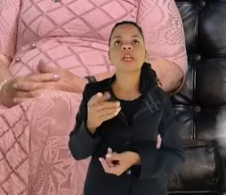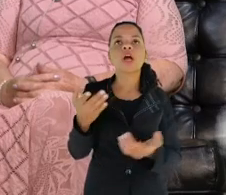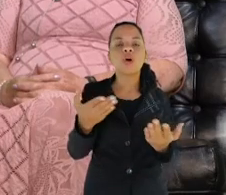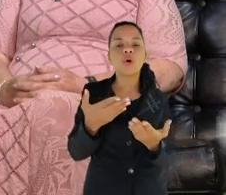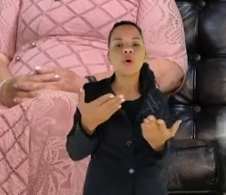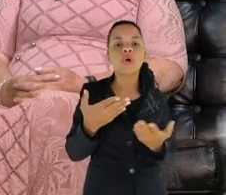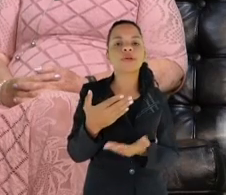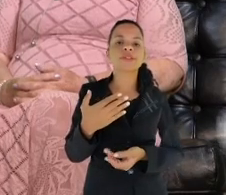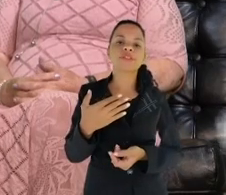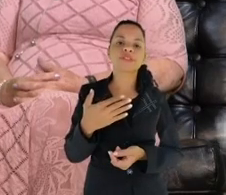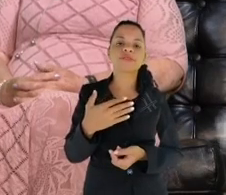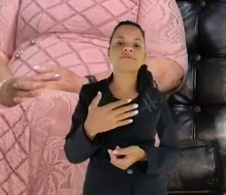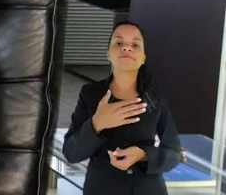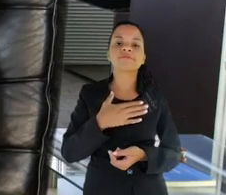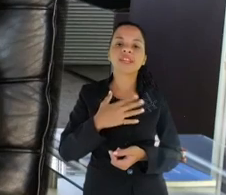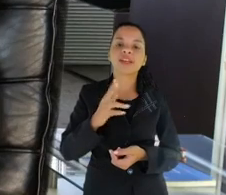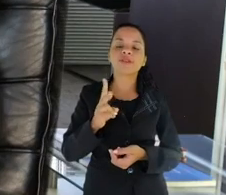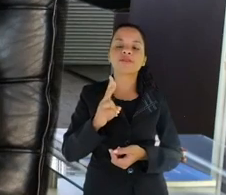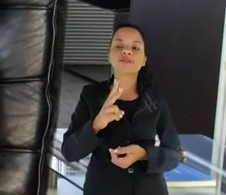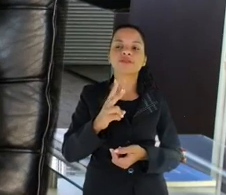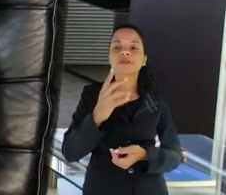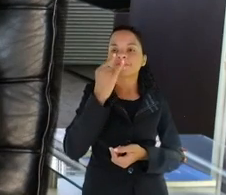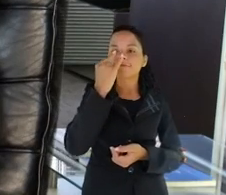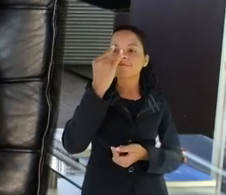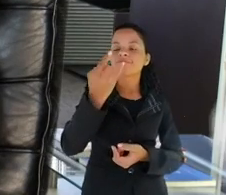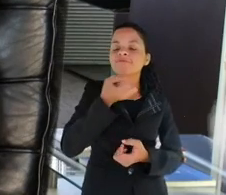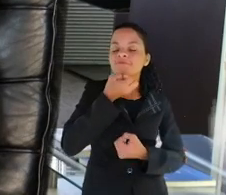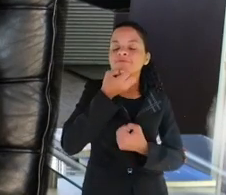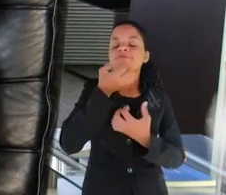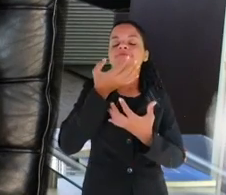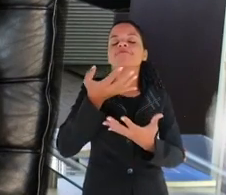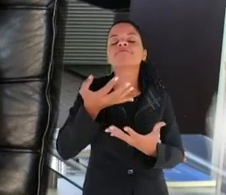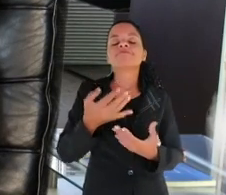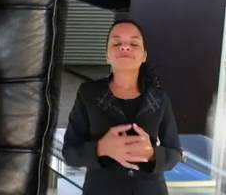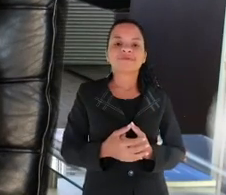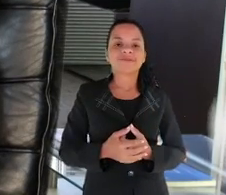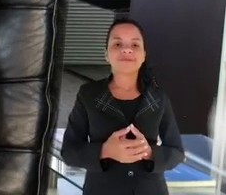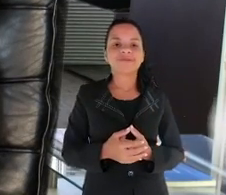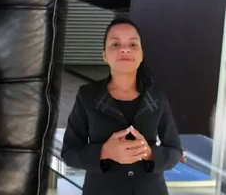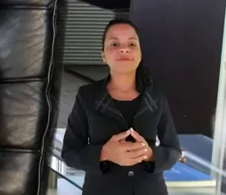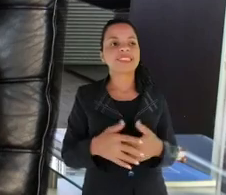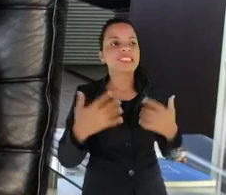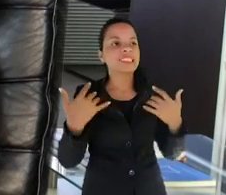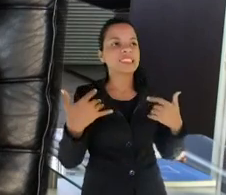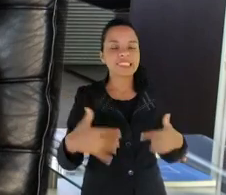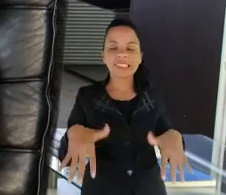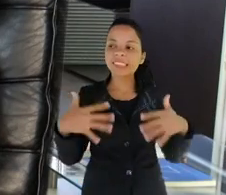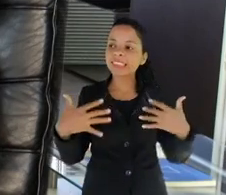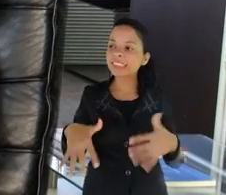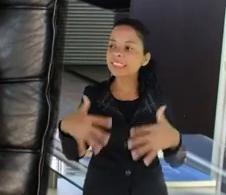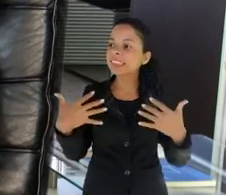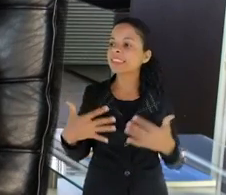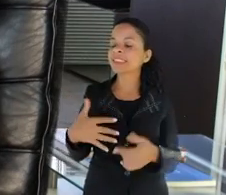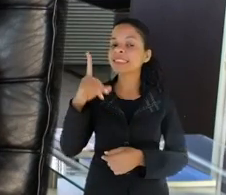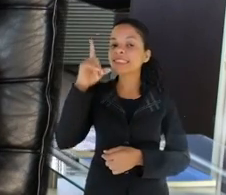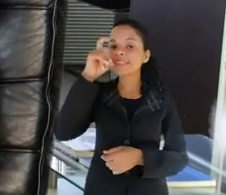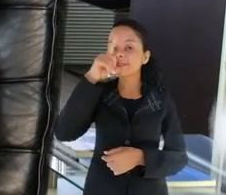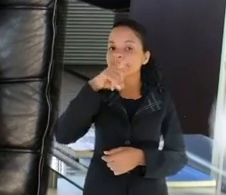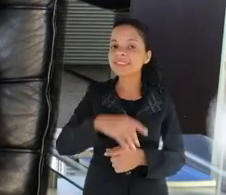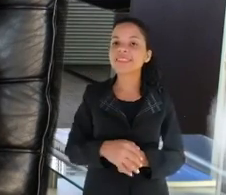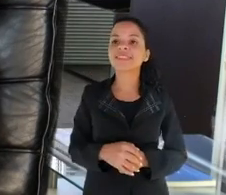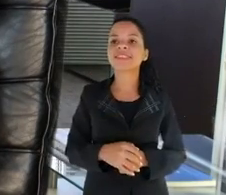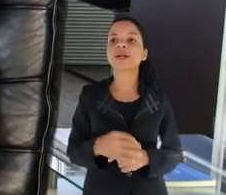ainda te inspiram? Nossa, essa pergunta é muito difícil, porque Com 10 anos,